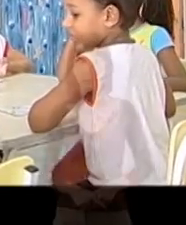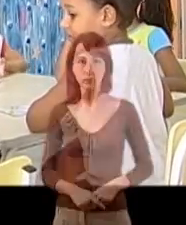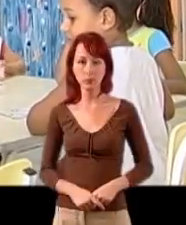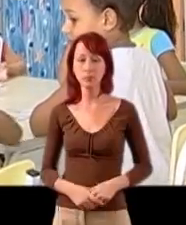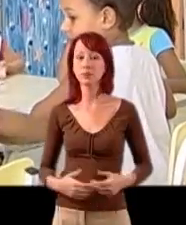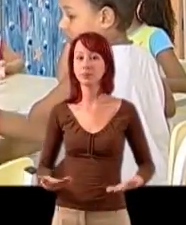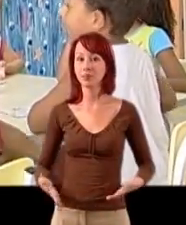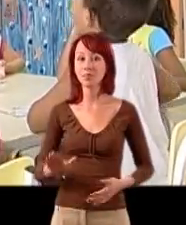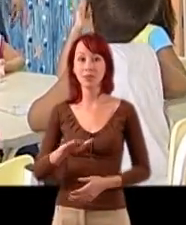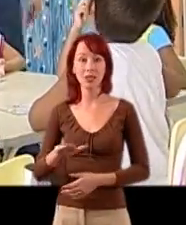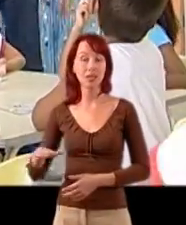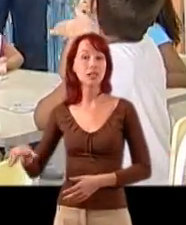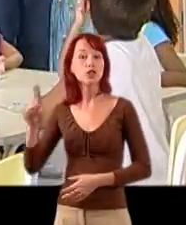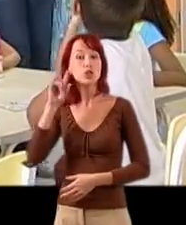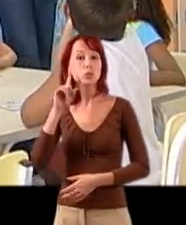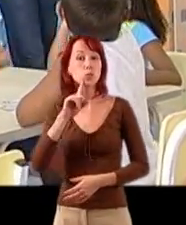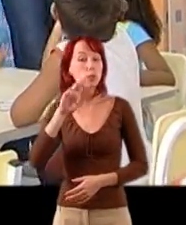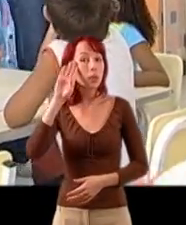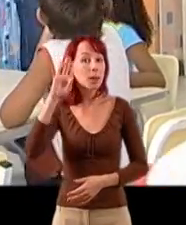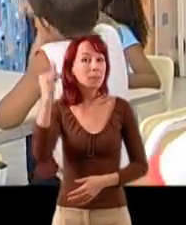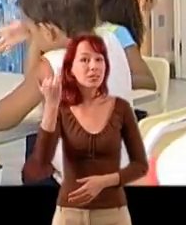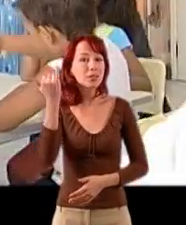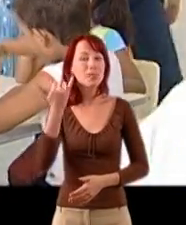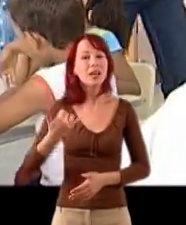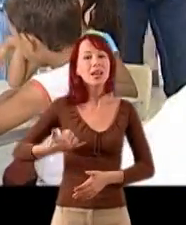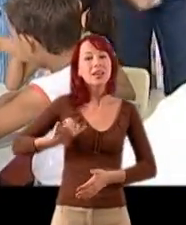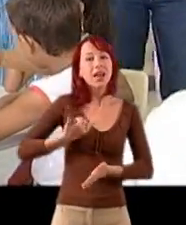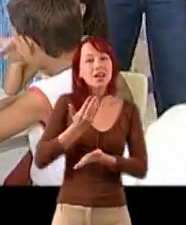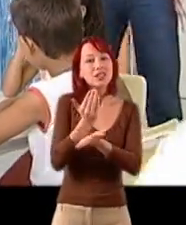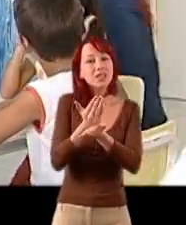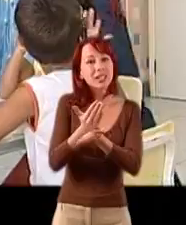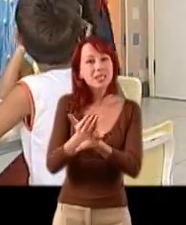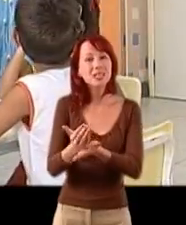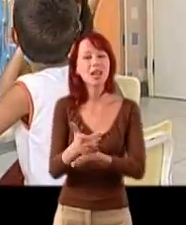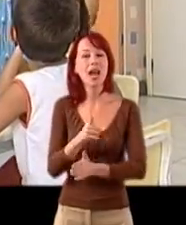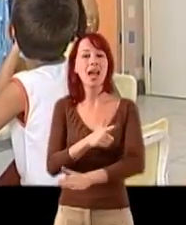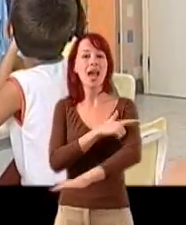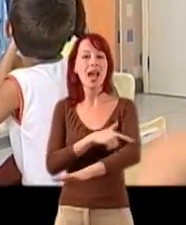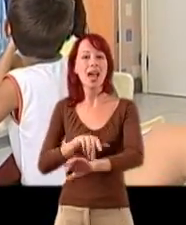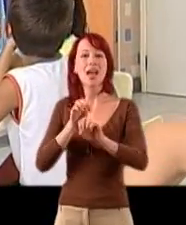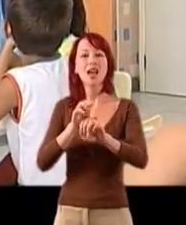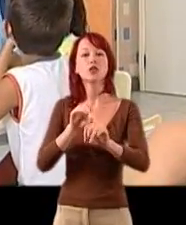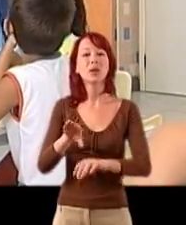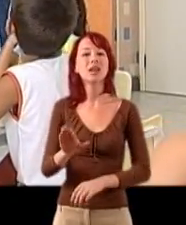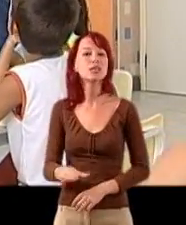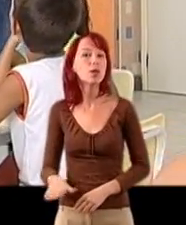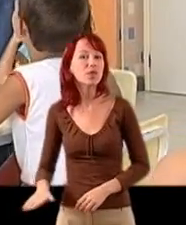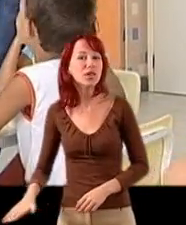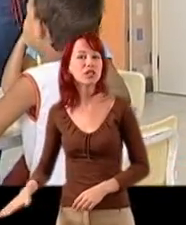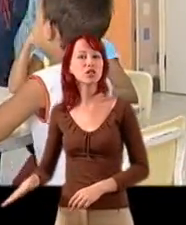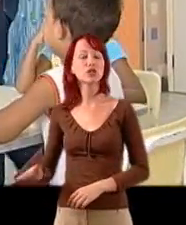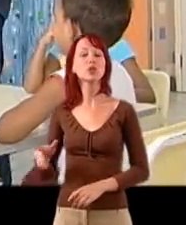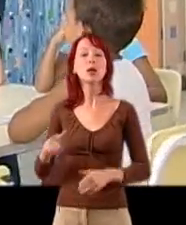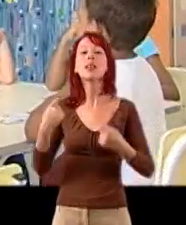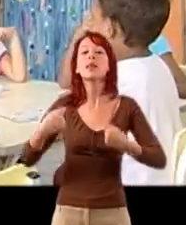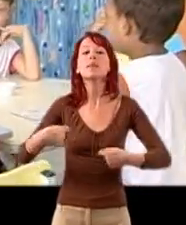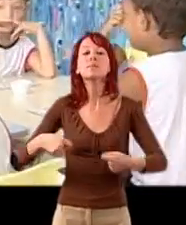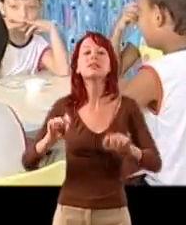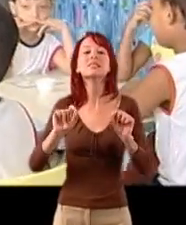As crianças surdas, principalmente, nas etapas iniciais, na educação infantil, nas séries iniciais, ela